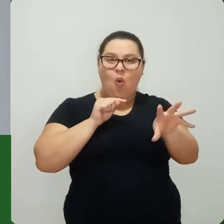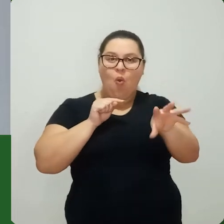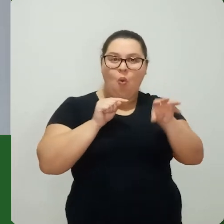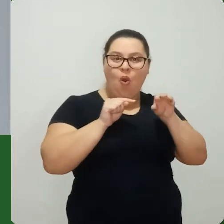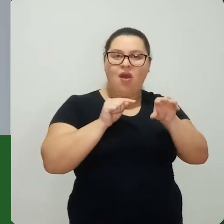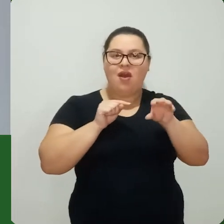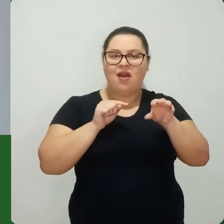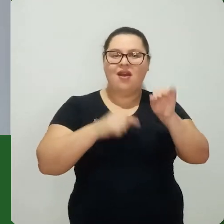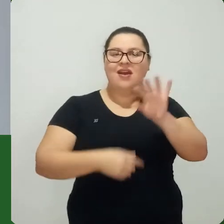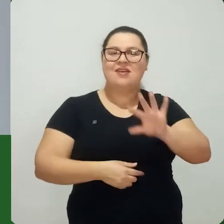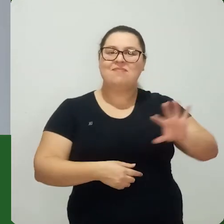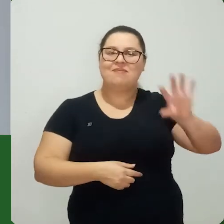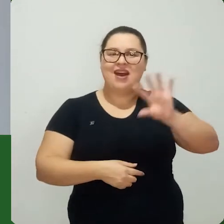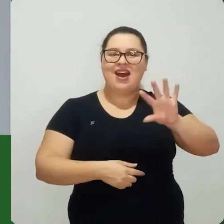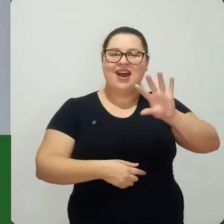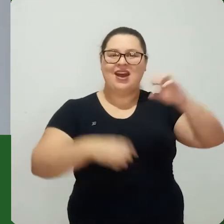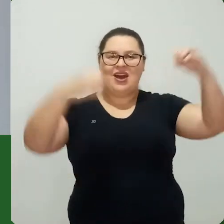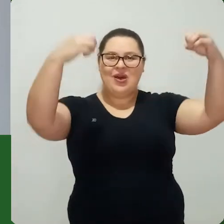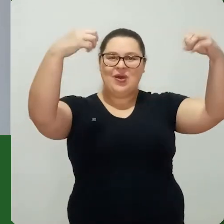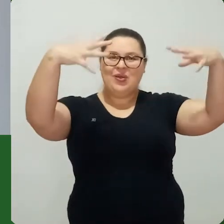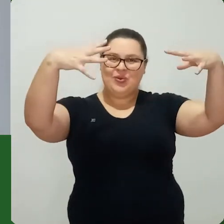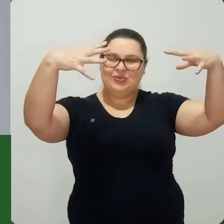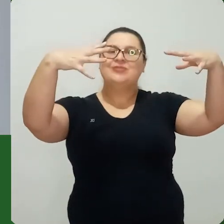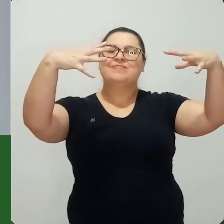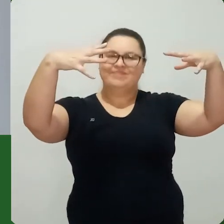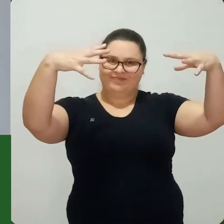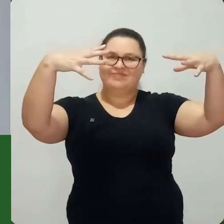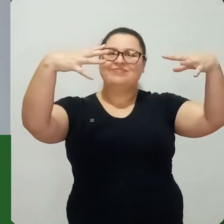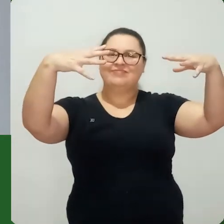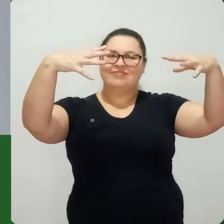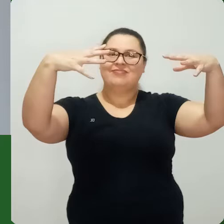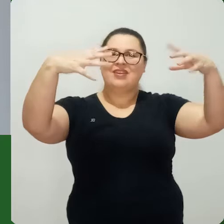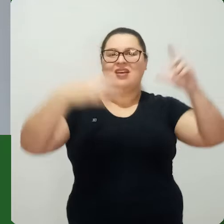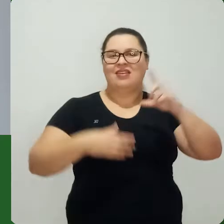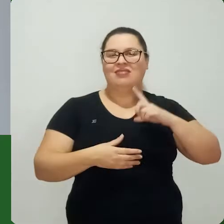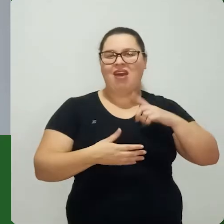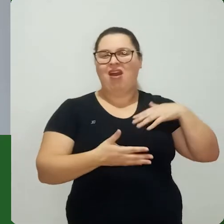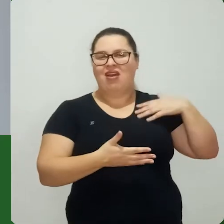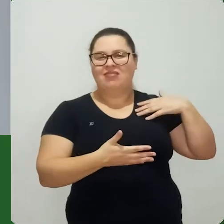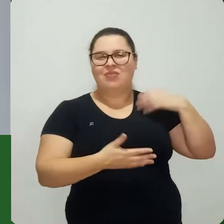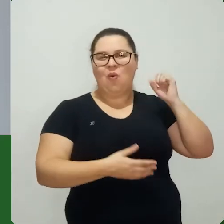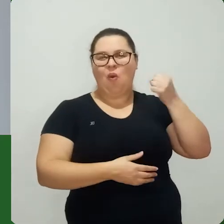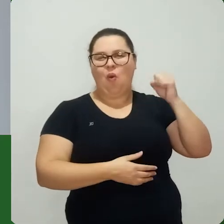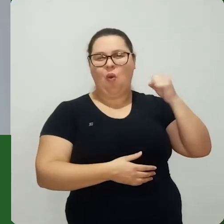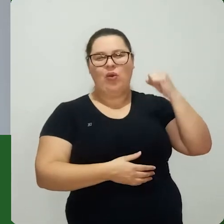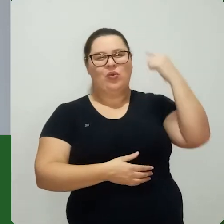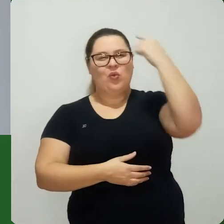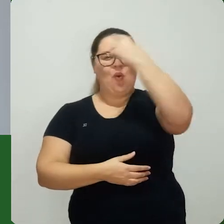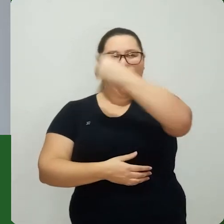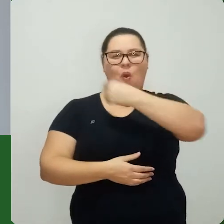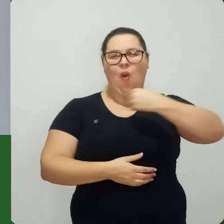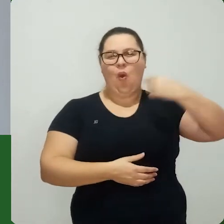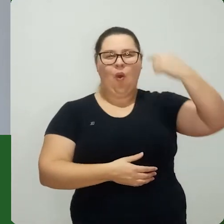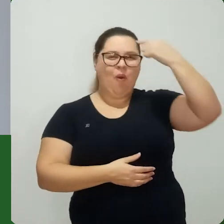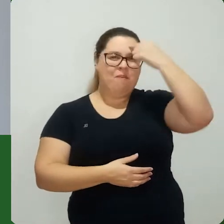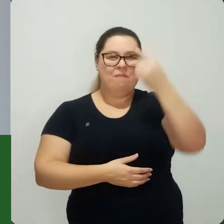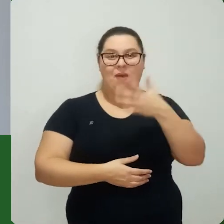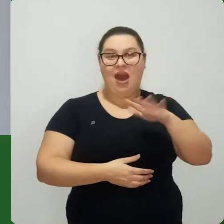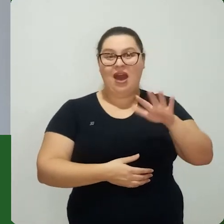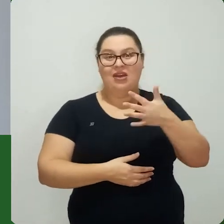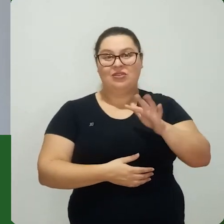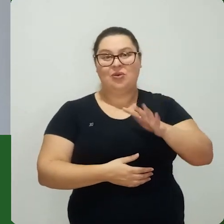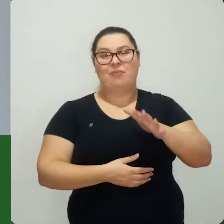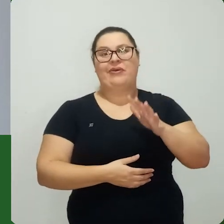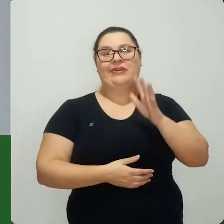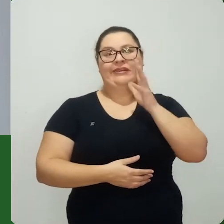bastante longo, né? Eram mais ou menos 8 horas de duração para fazer uma fotografia. Imagina, sem condições de fazer fotografia de pessoas, né?